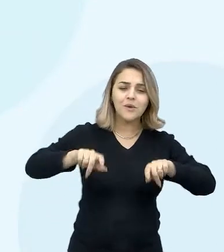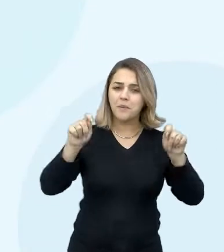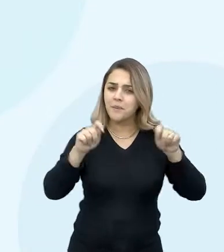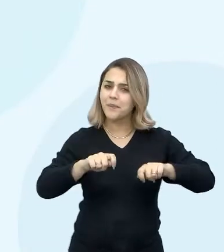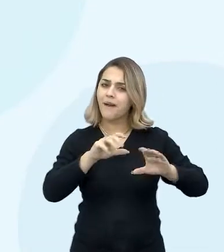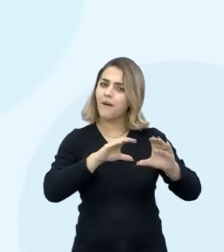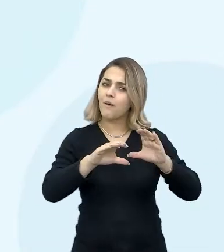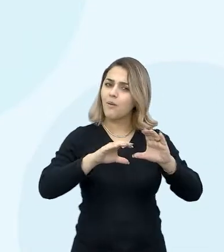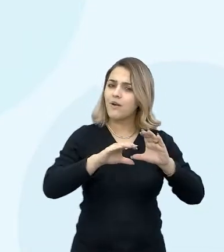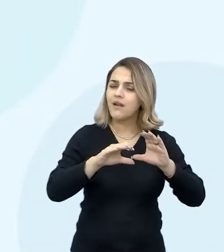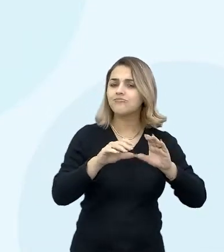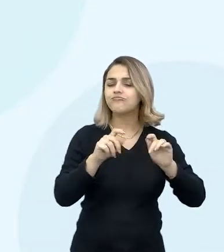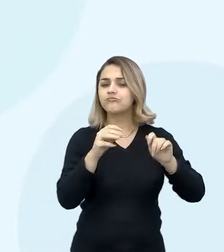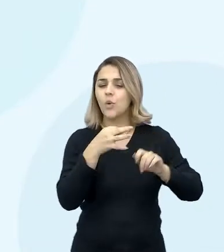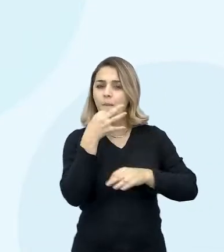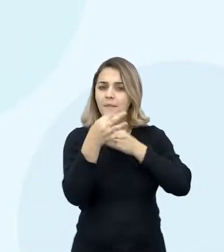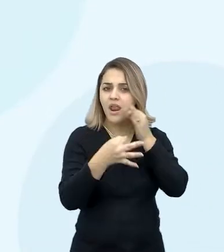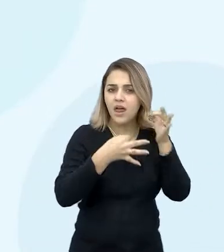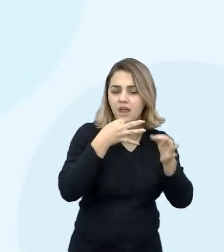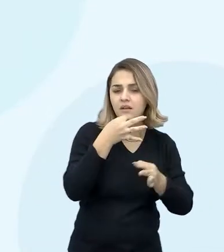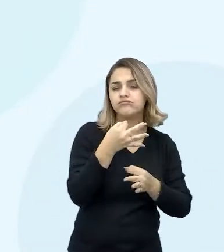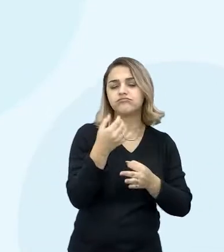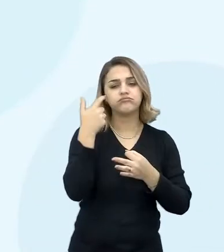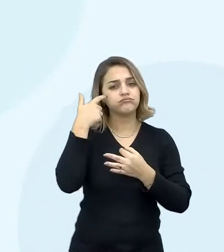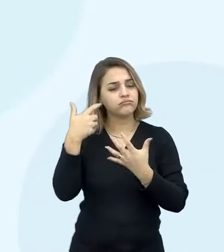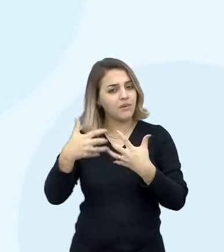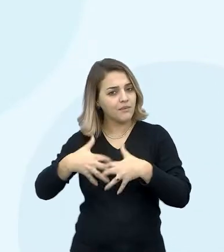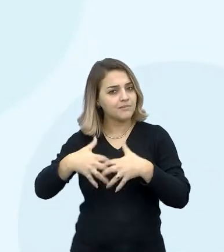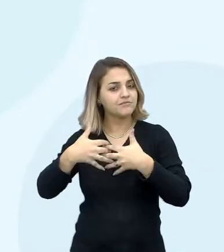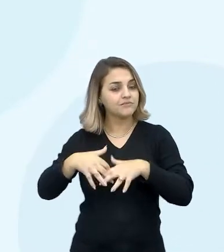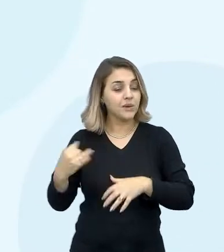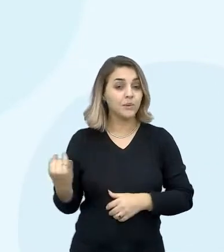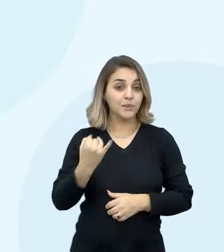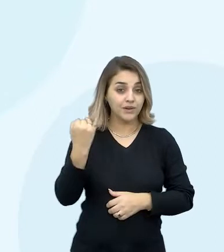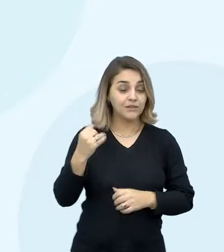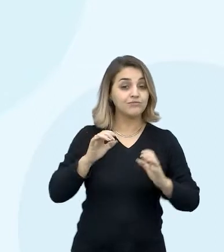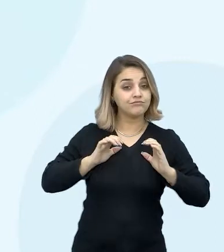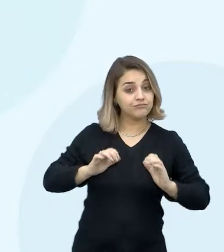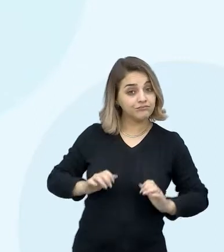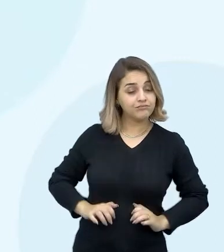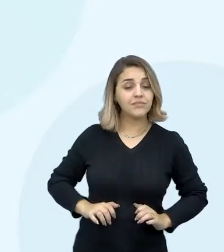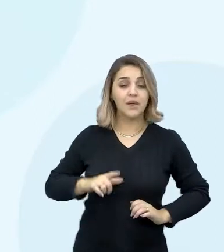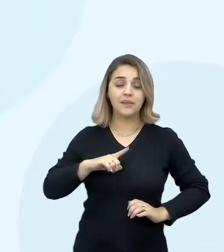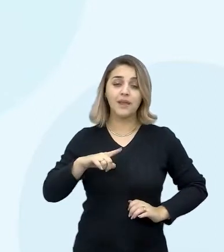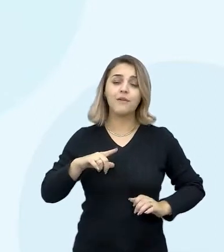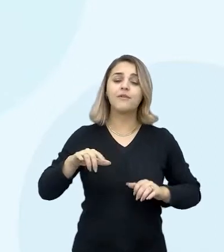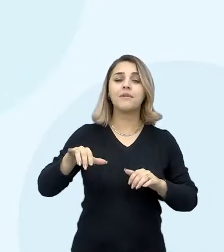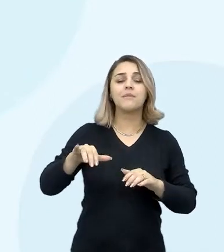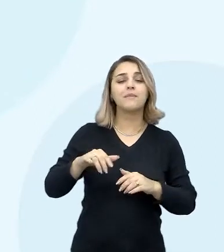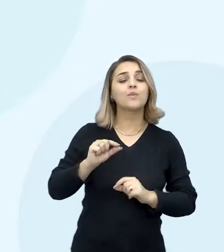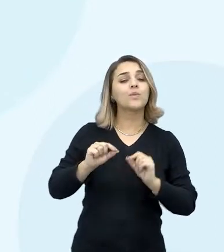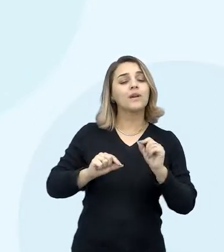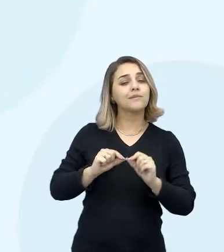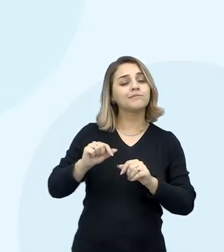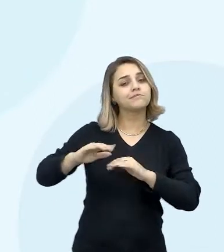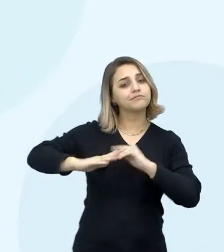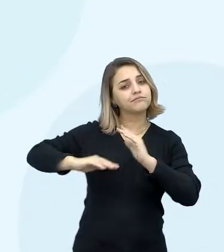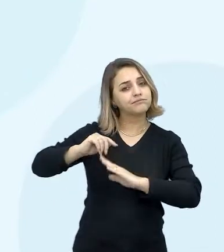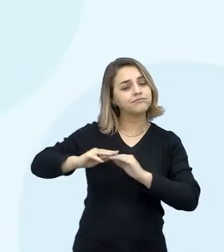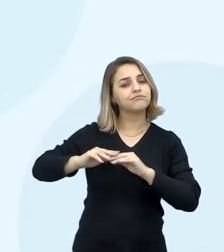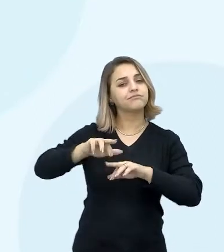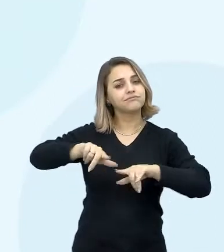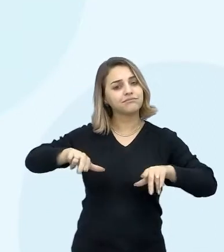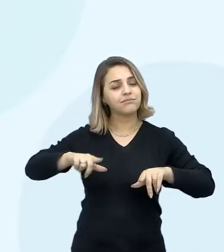forma crítica, significativa, reflexiva e ética em diferentes práticas sociais, incluindo, né,